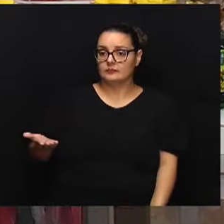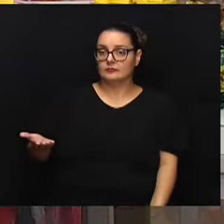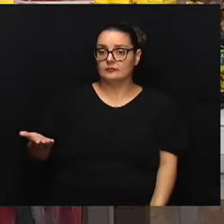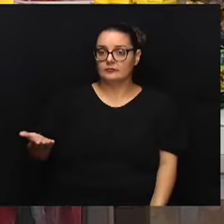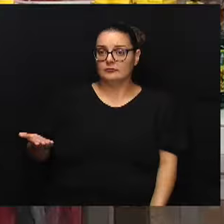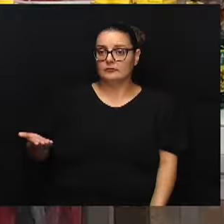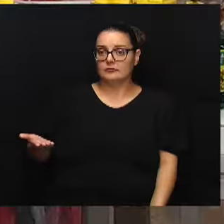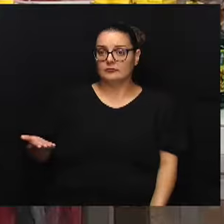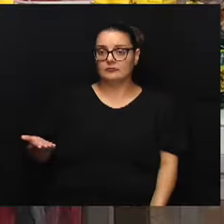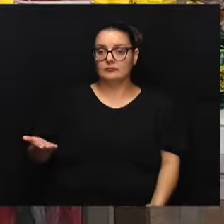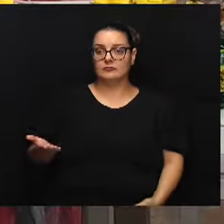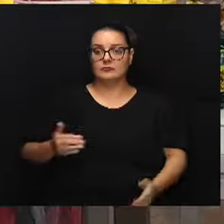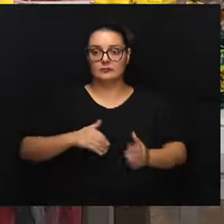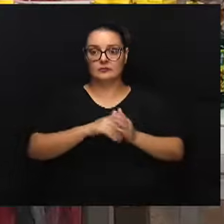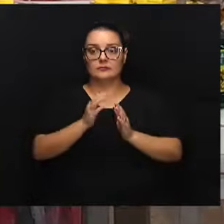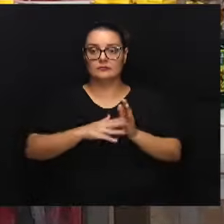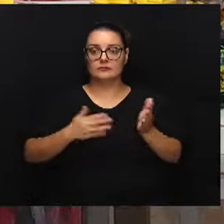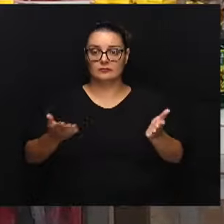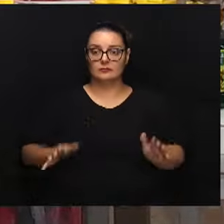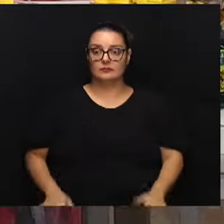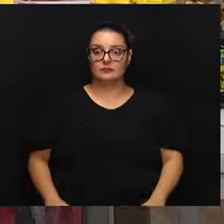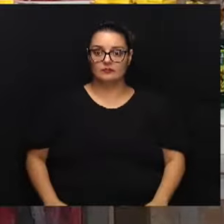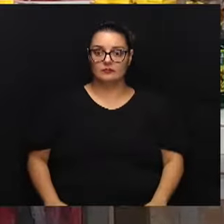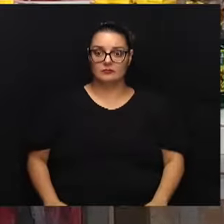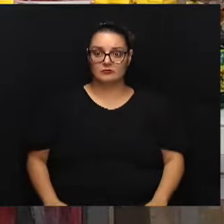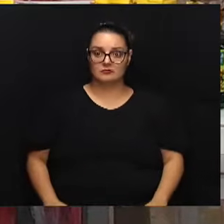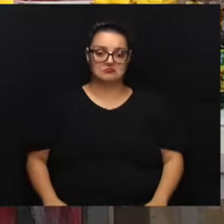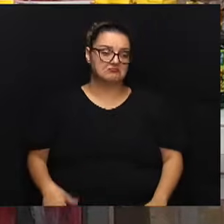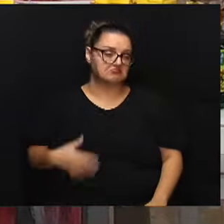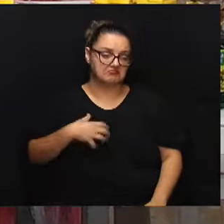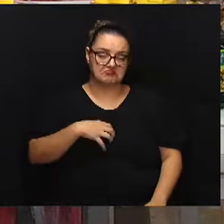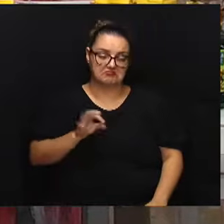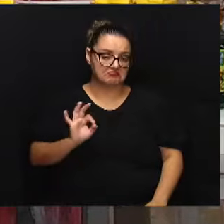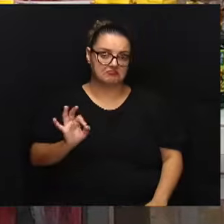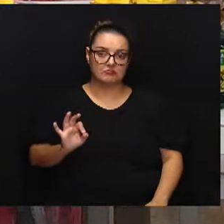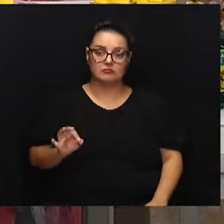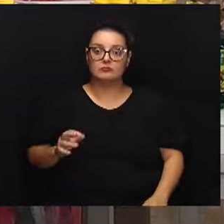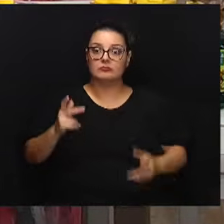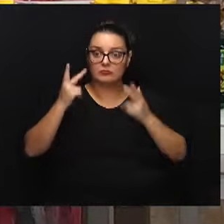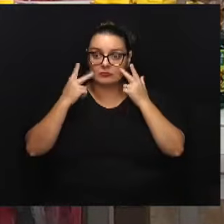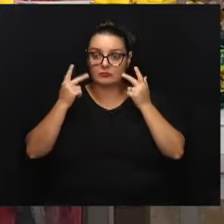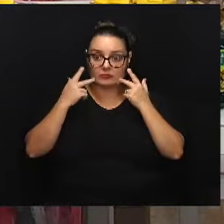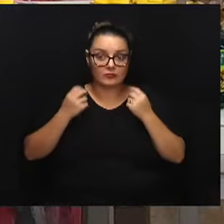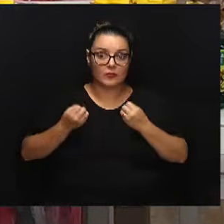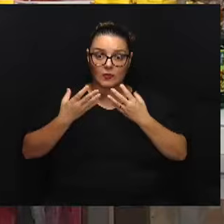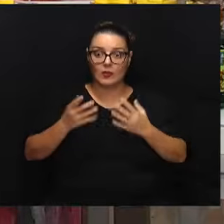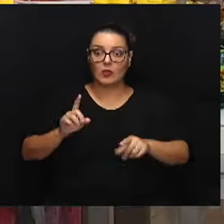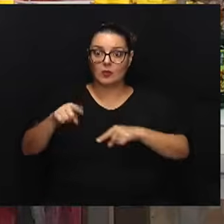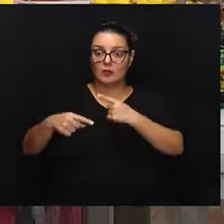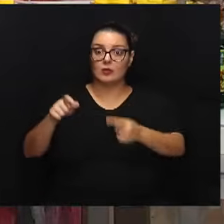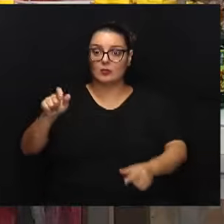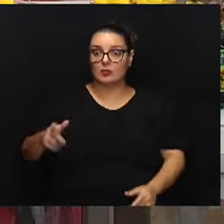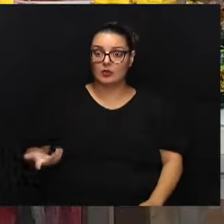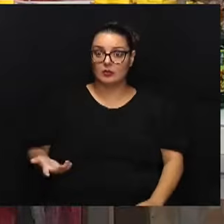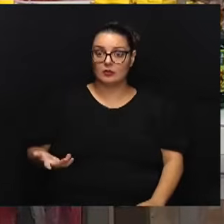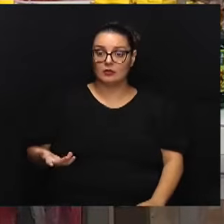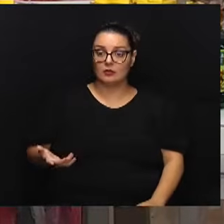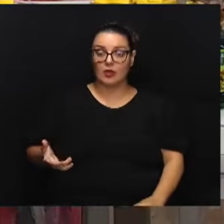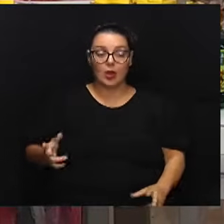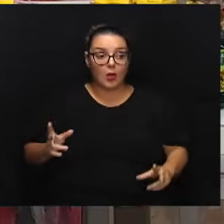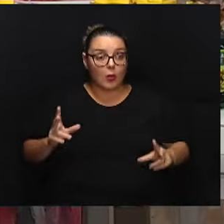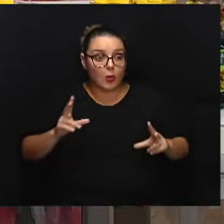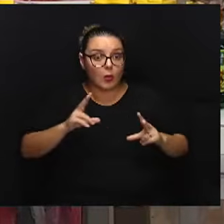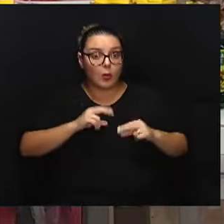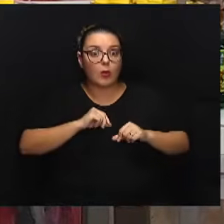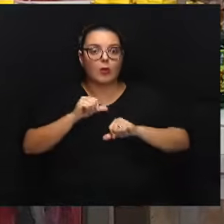você olha para uma pintura e tal, não te causou nada. Faz parte, tá tudo bem. Mas para uma outra pessoa, aquilo pode ter mudado a